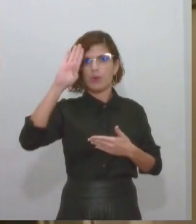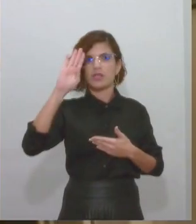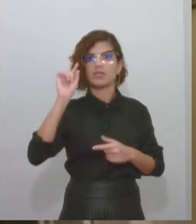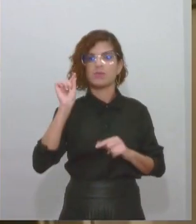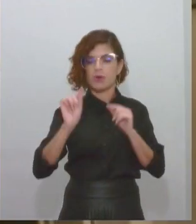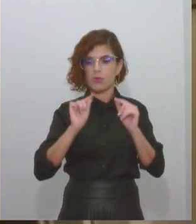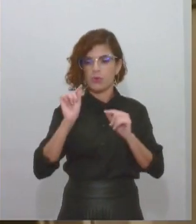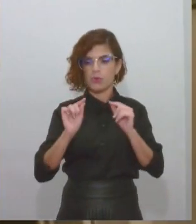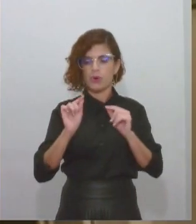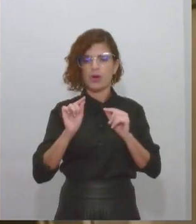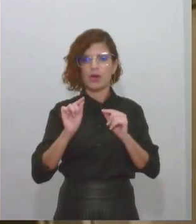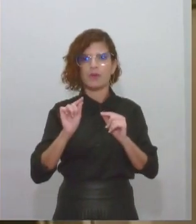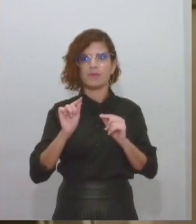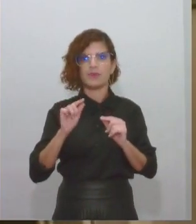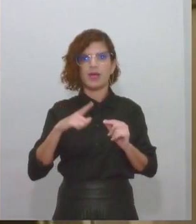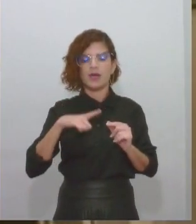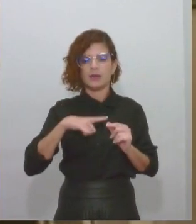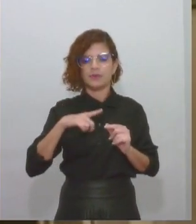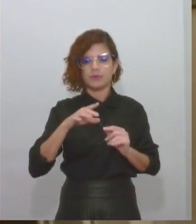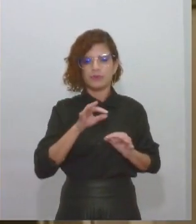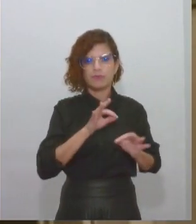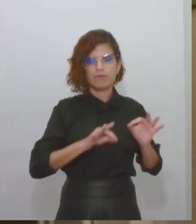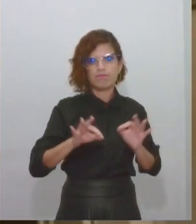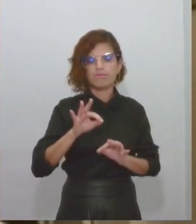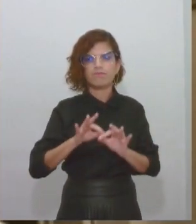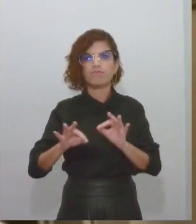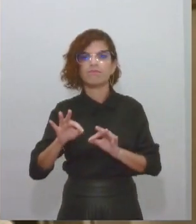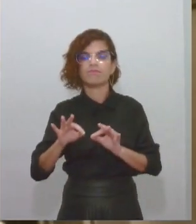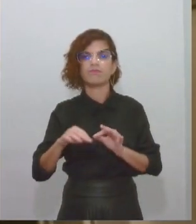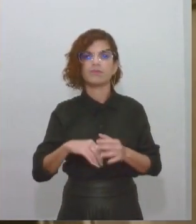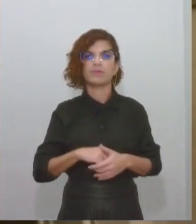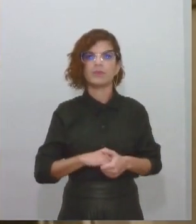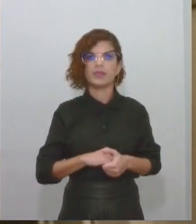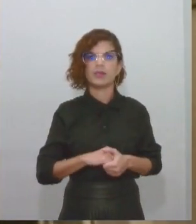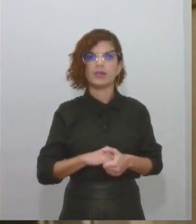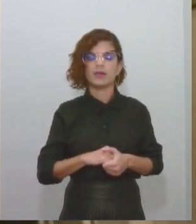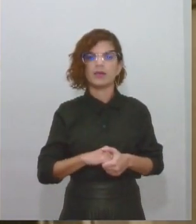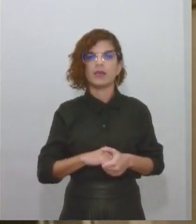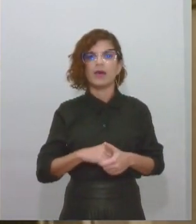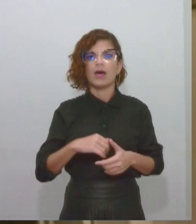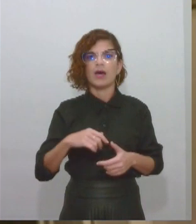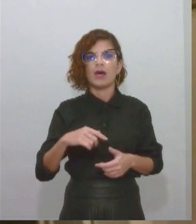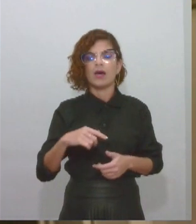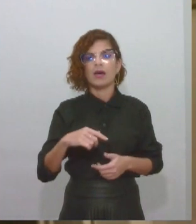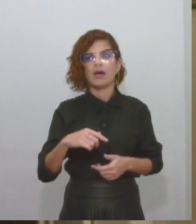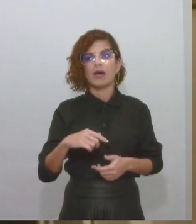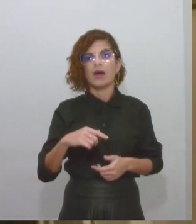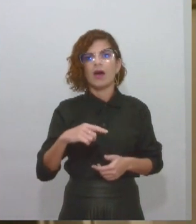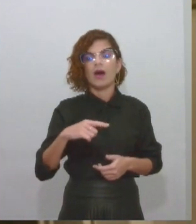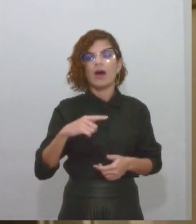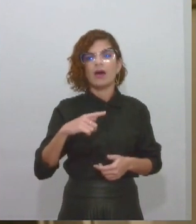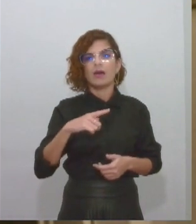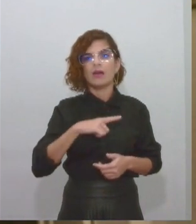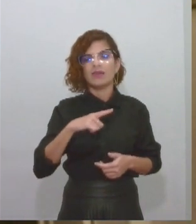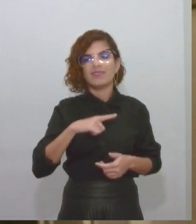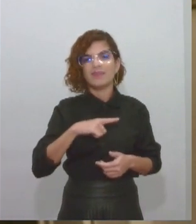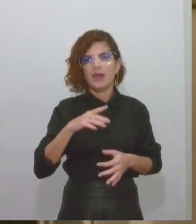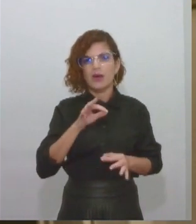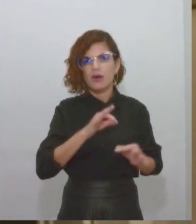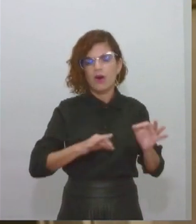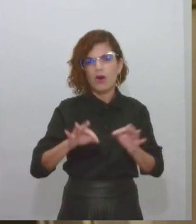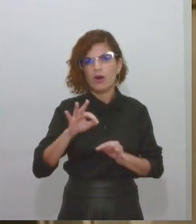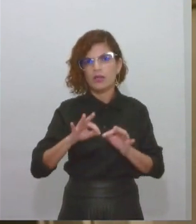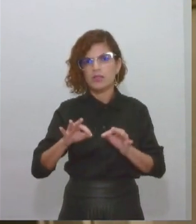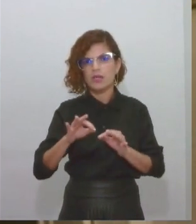cidade. Tobias estava completando 100 anos da sua emancipação política e foi o